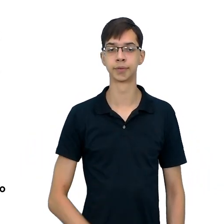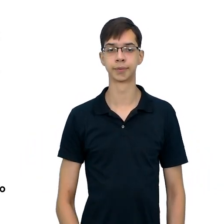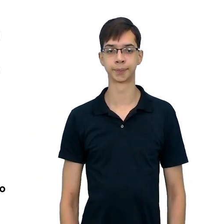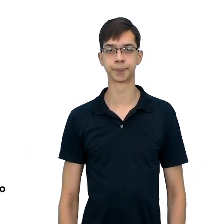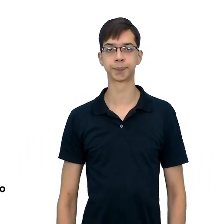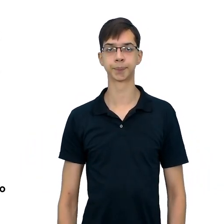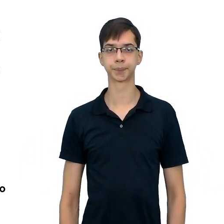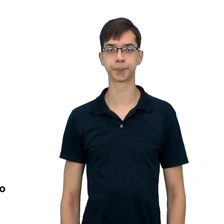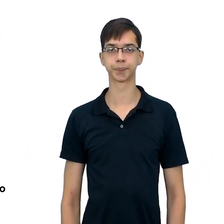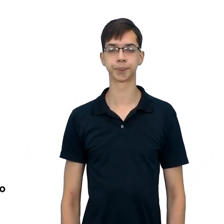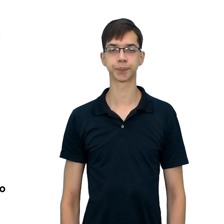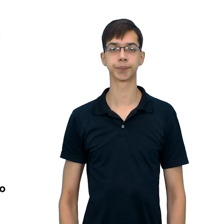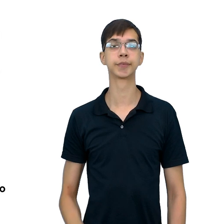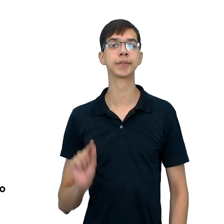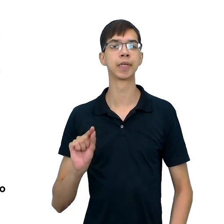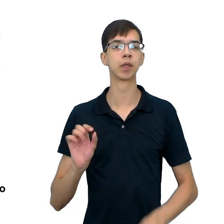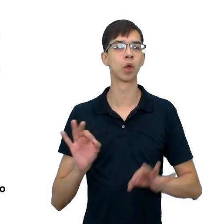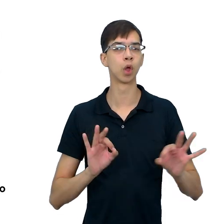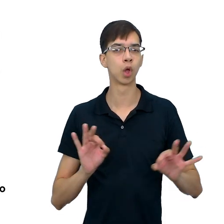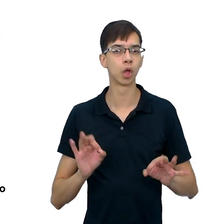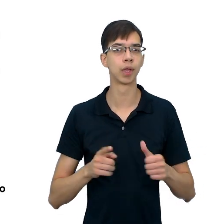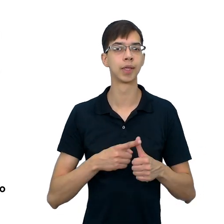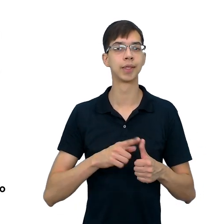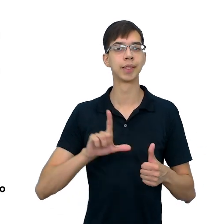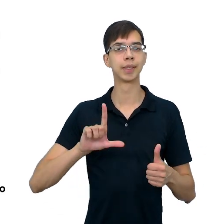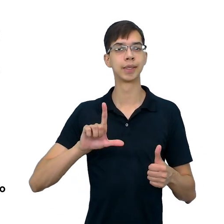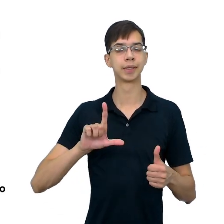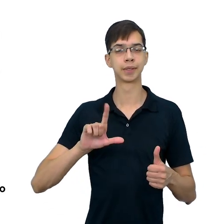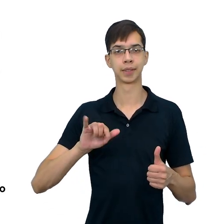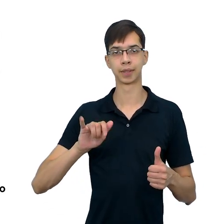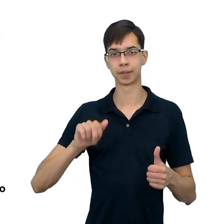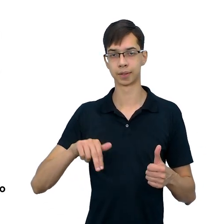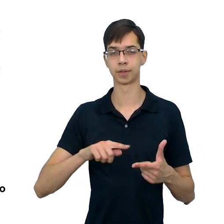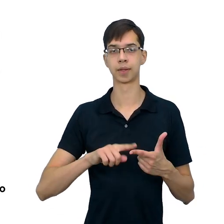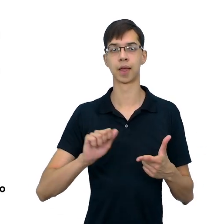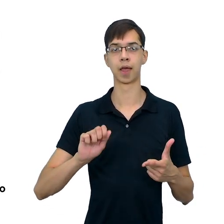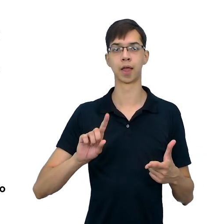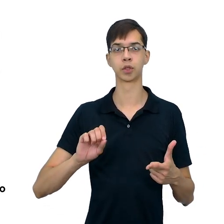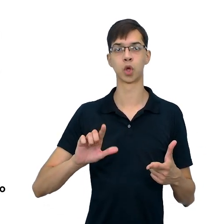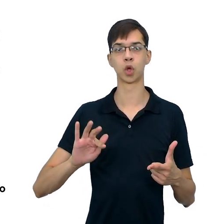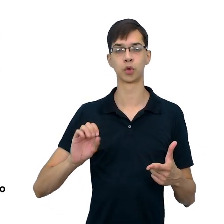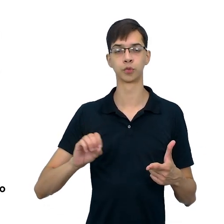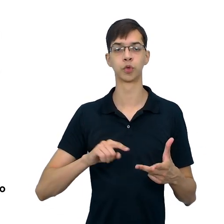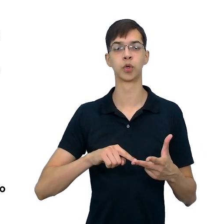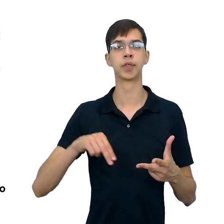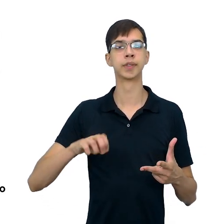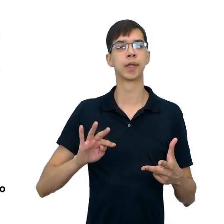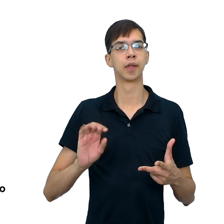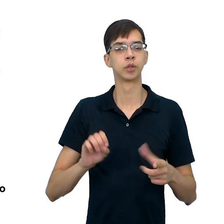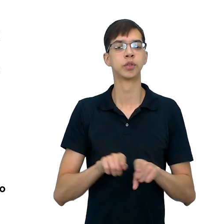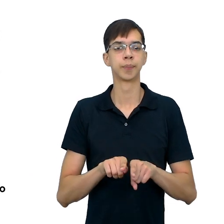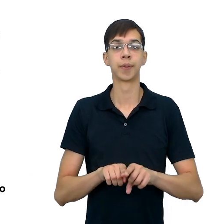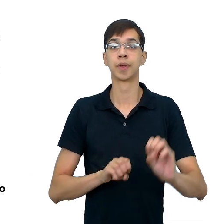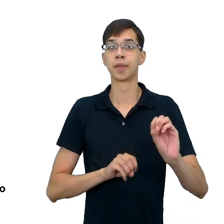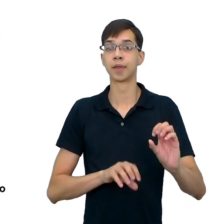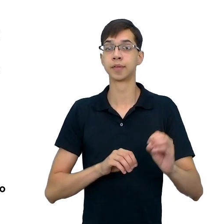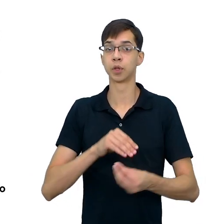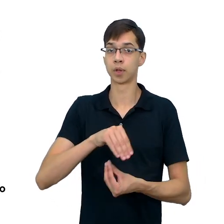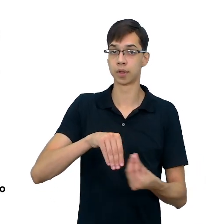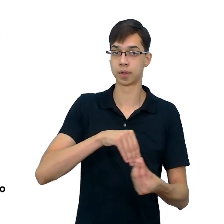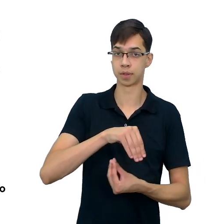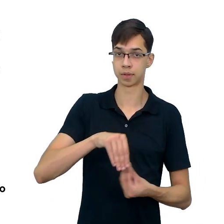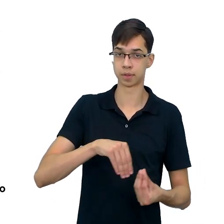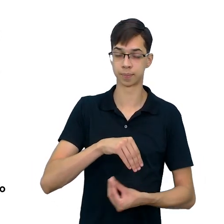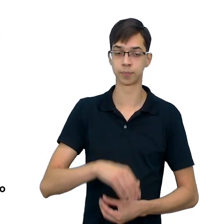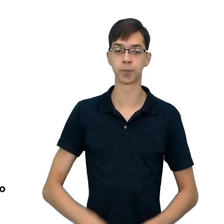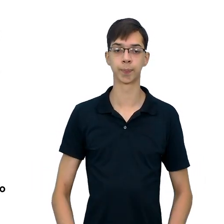o Adolfo Tanzi Neto e também o Fernando Melo Trevisani, no livro Ensino Híbrido, né, Personalização